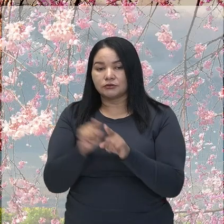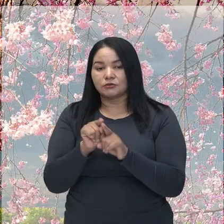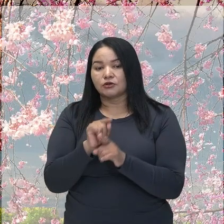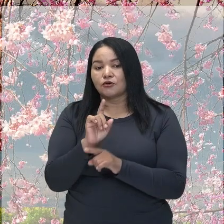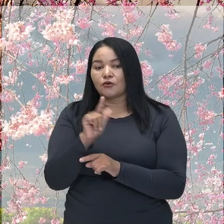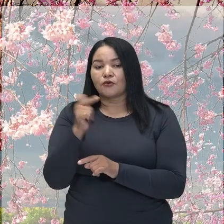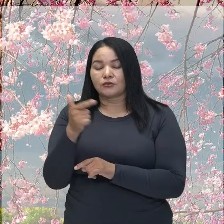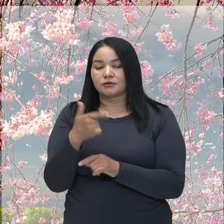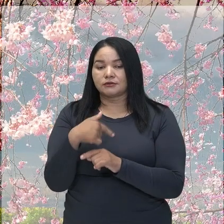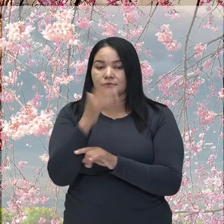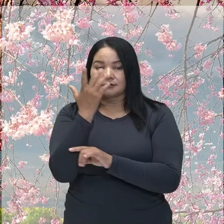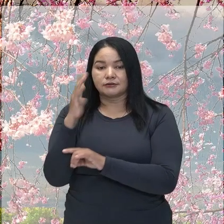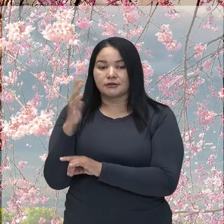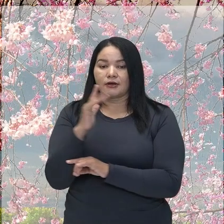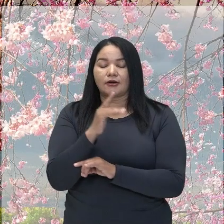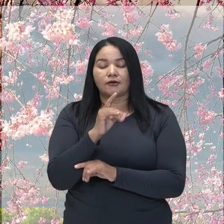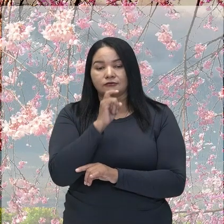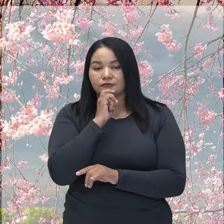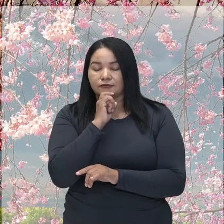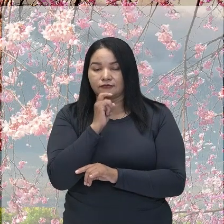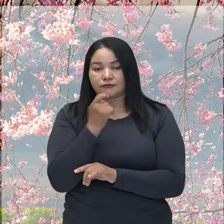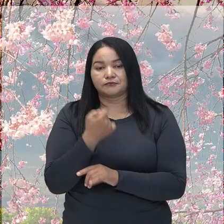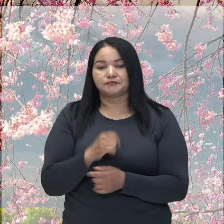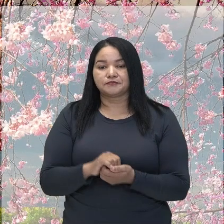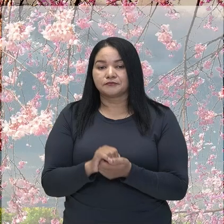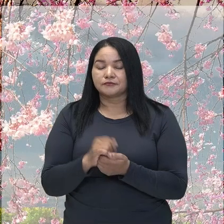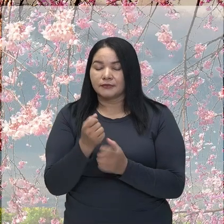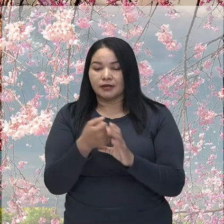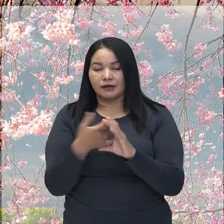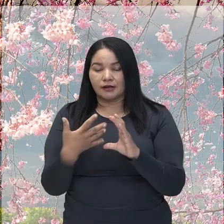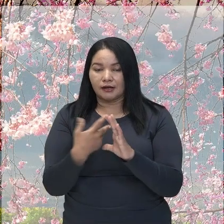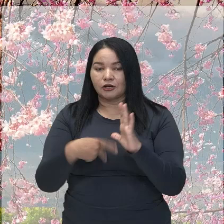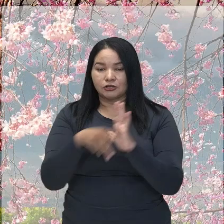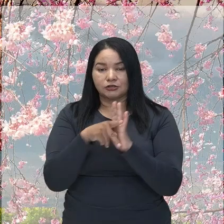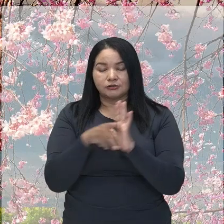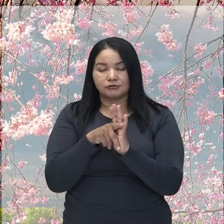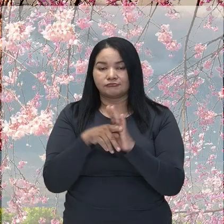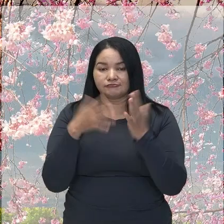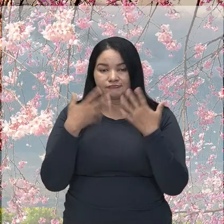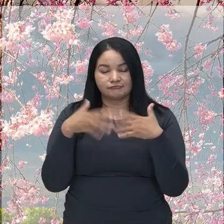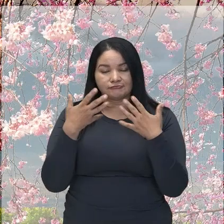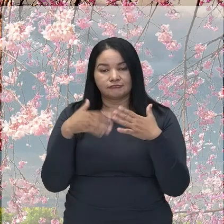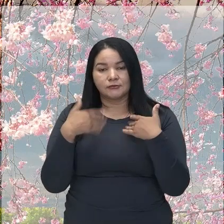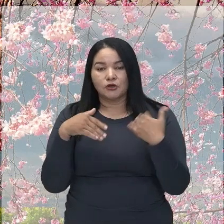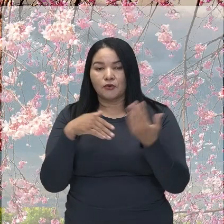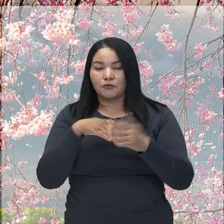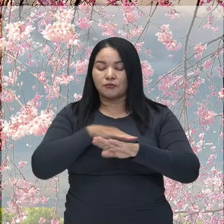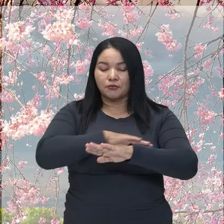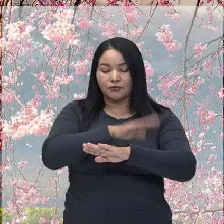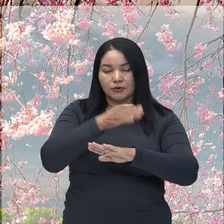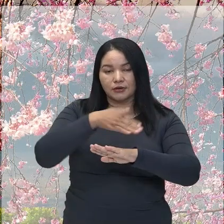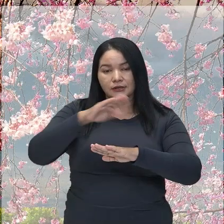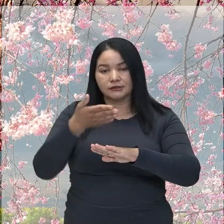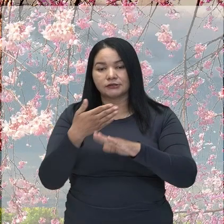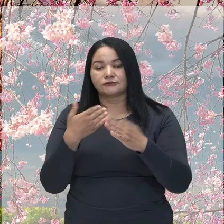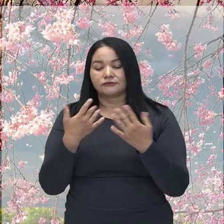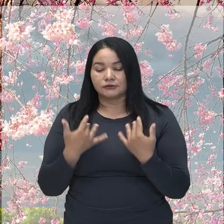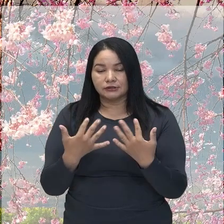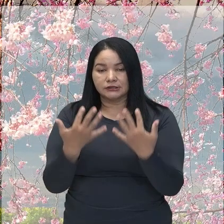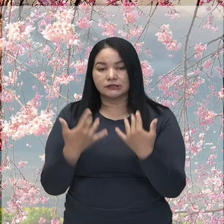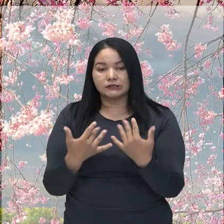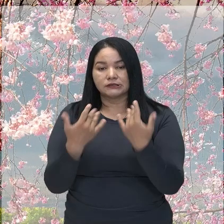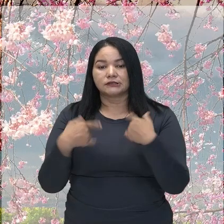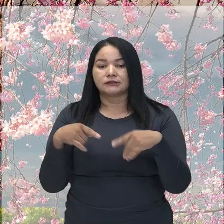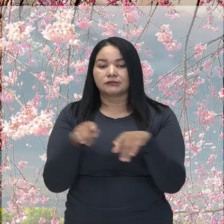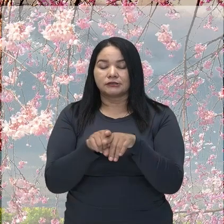ser características, né, ligadas à parte natural, que pega o relevo, vegetação, clima